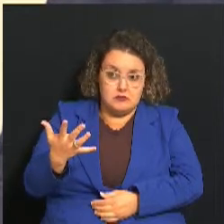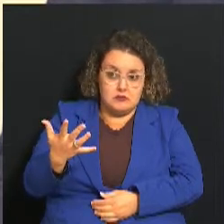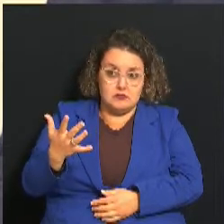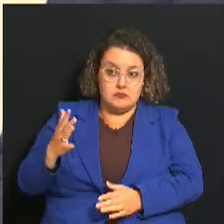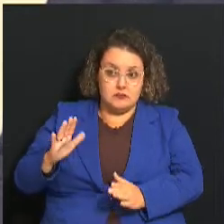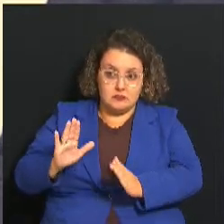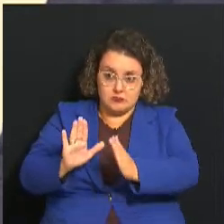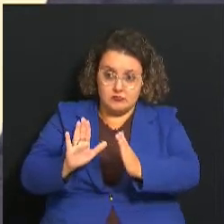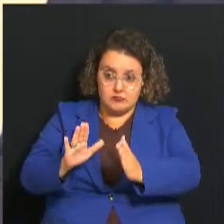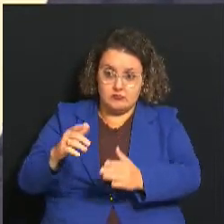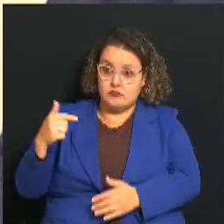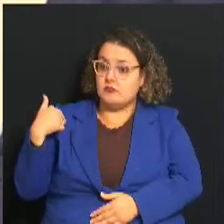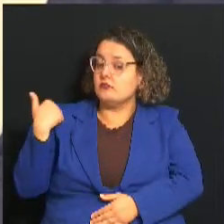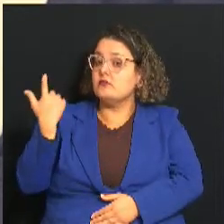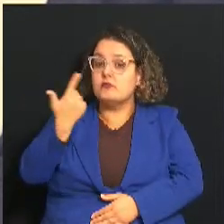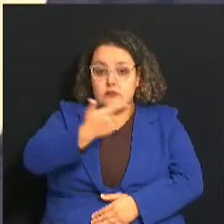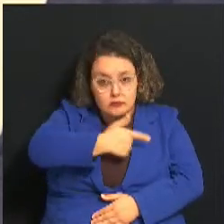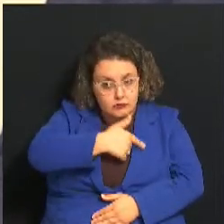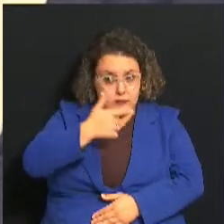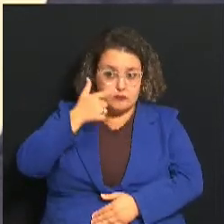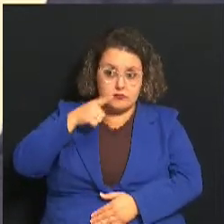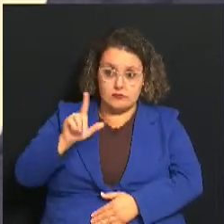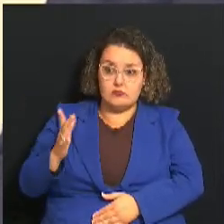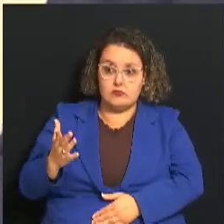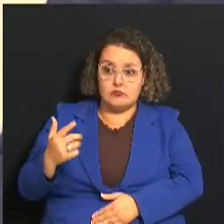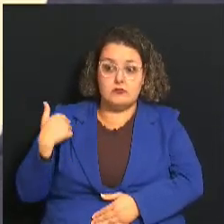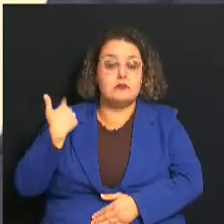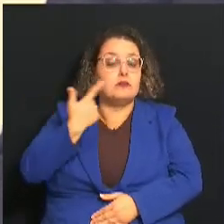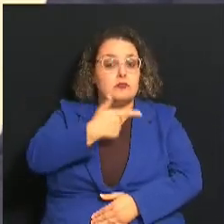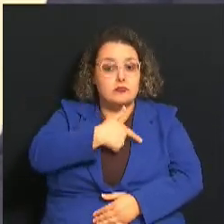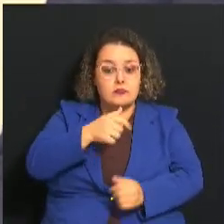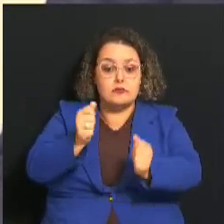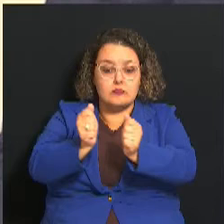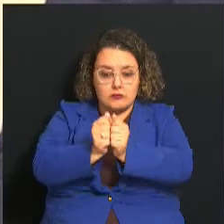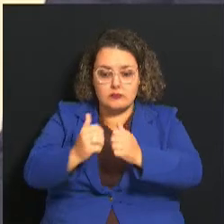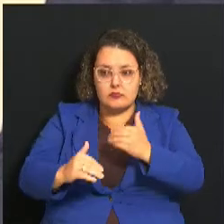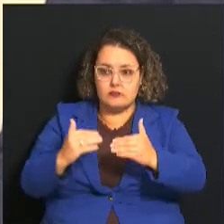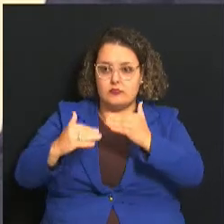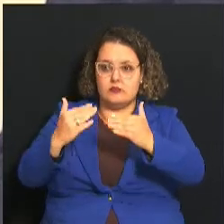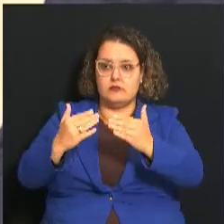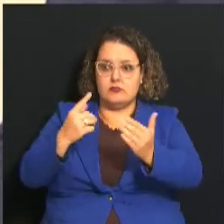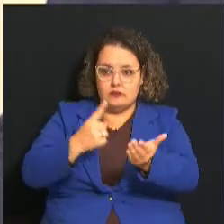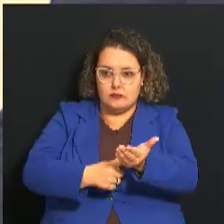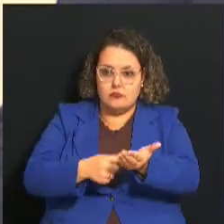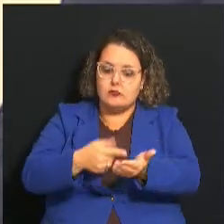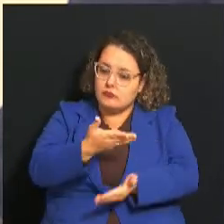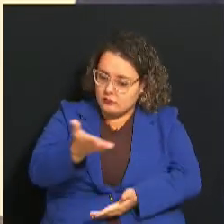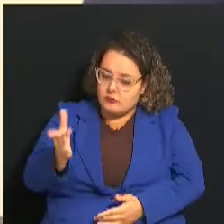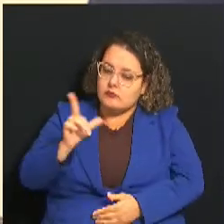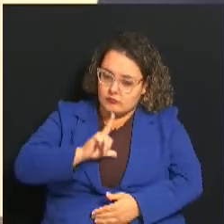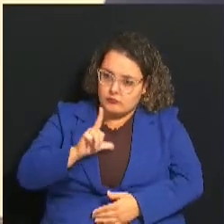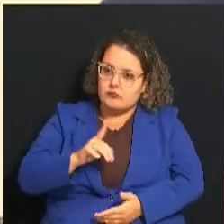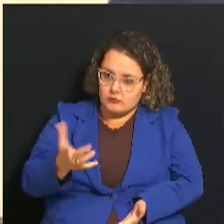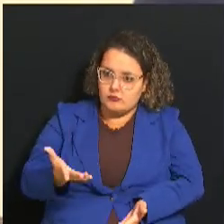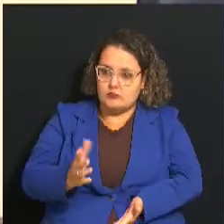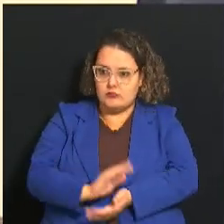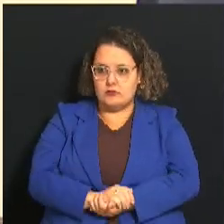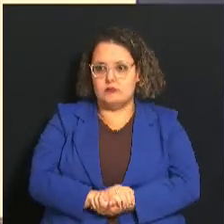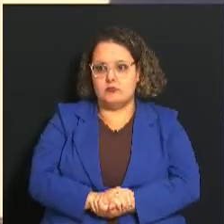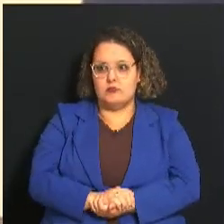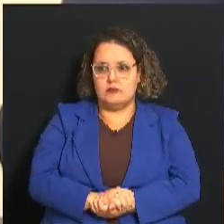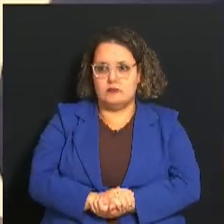que nós conseguimos fazer que ela seja, que nós que vamos construir juntos. Esse compromisso vocês têm, não é?